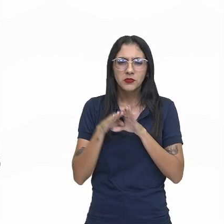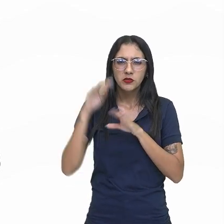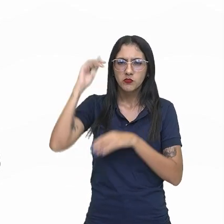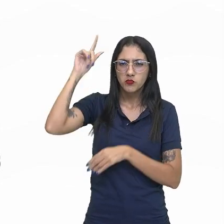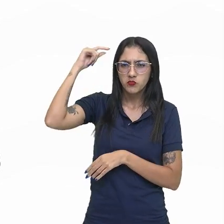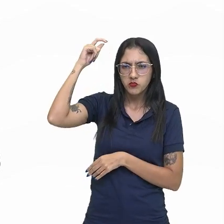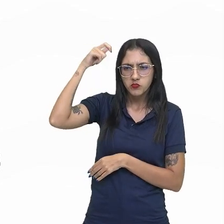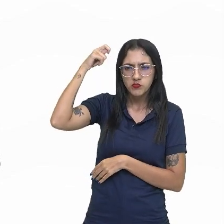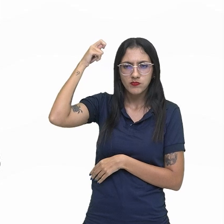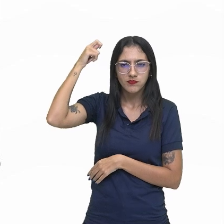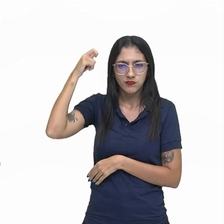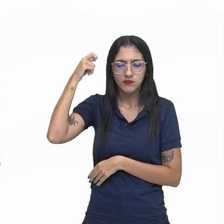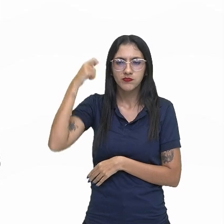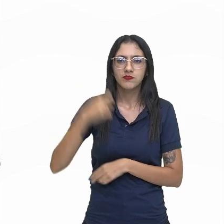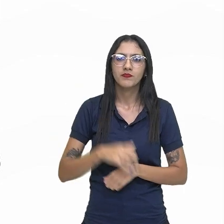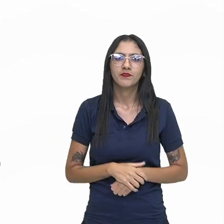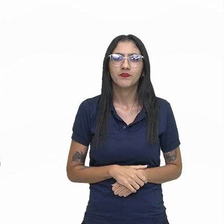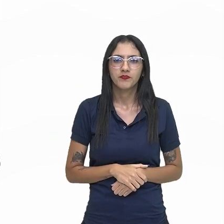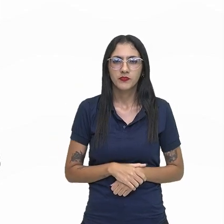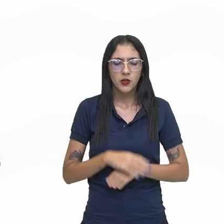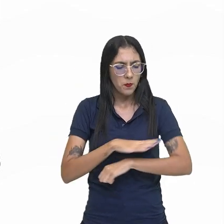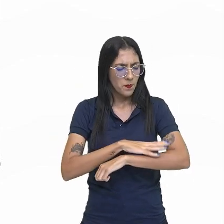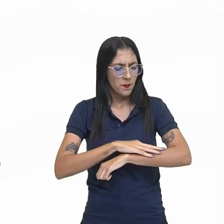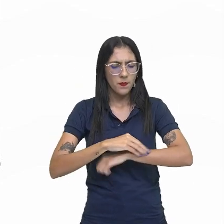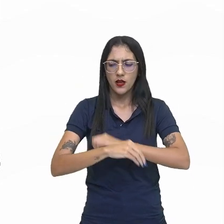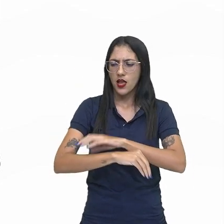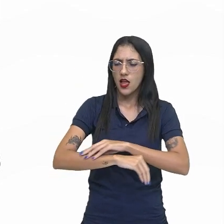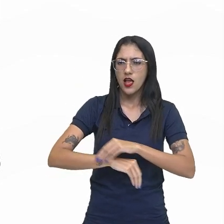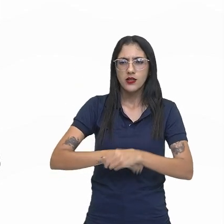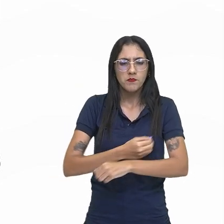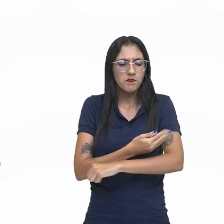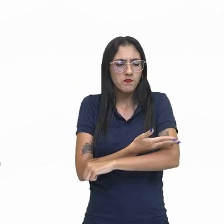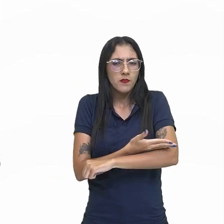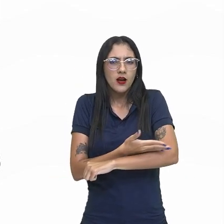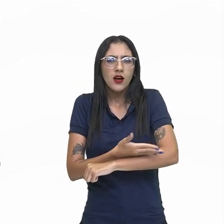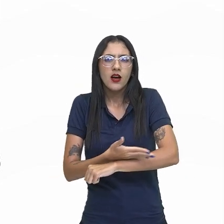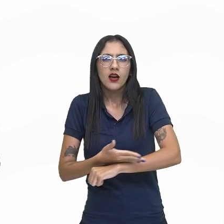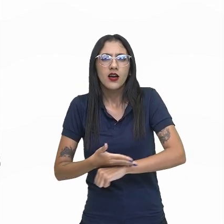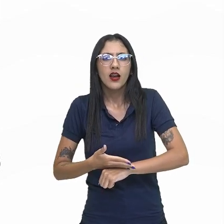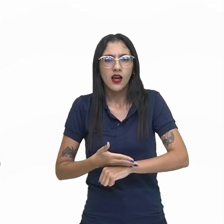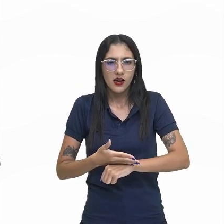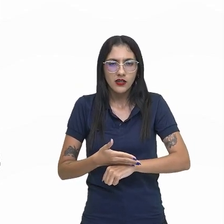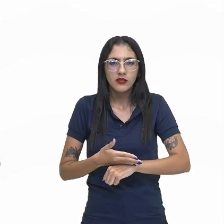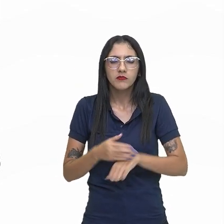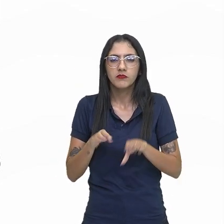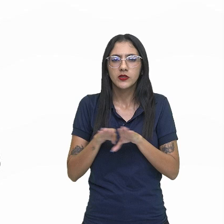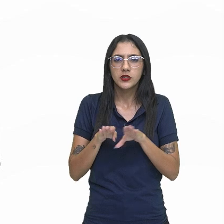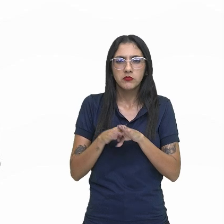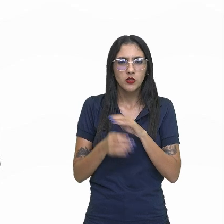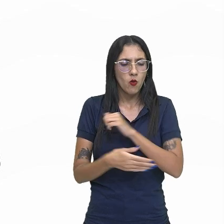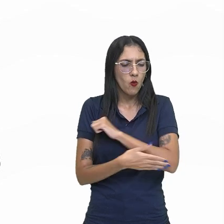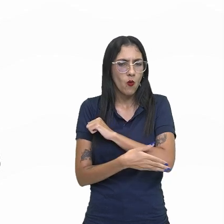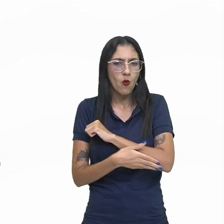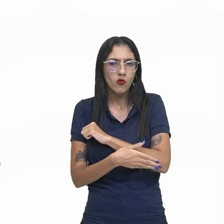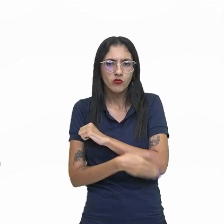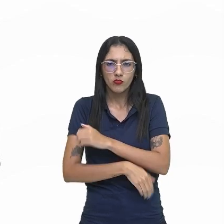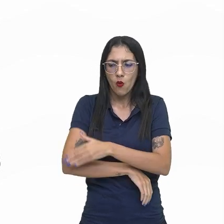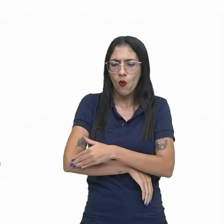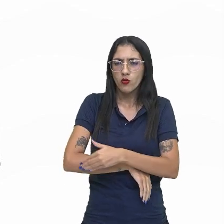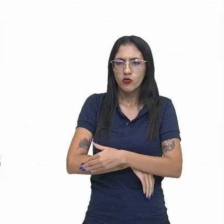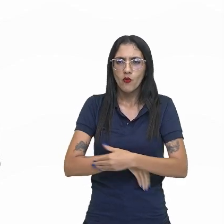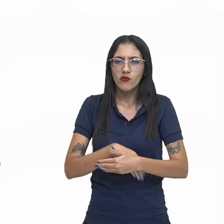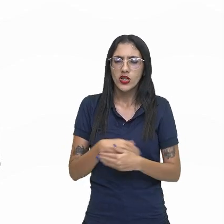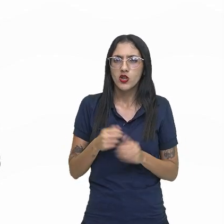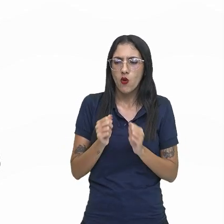pequenina, de perfil bonito. A sua pele tinha brancura tenra e lacta das louras. Com o cotovelo encostado